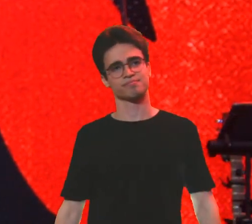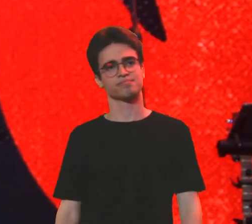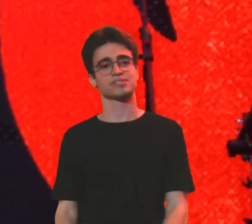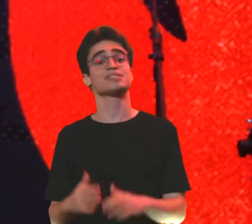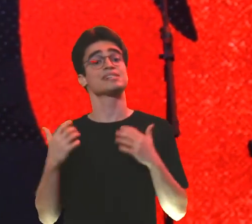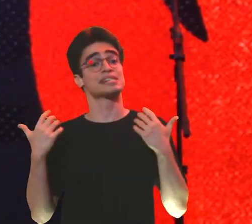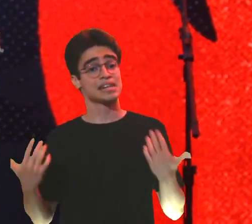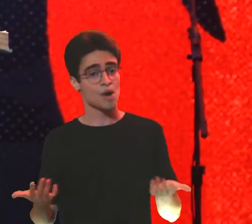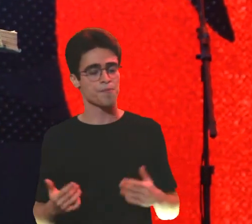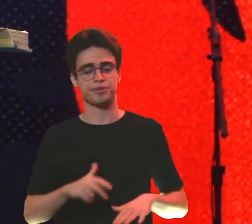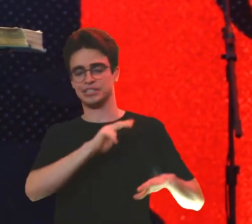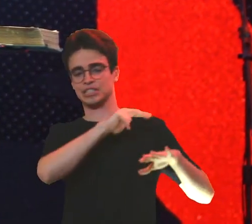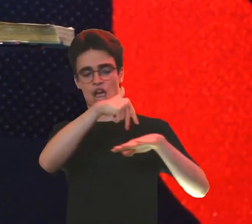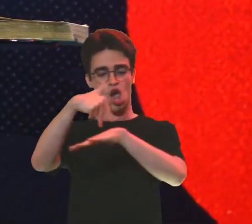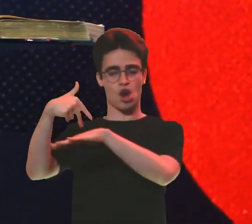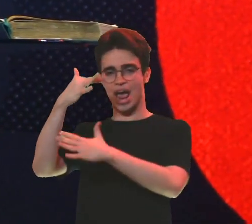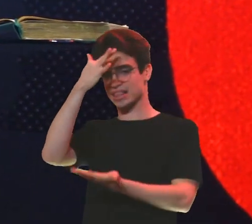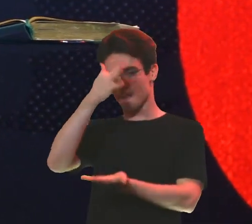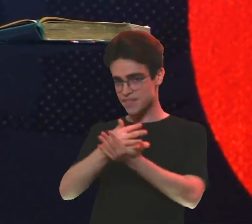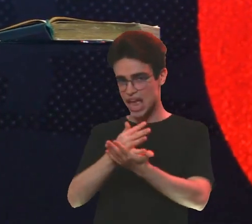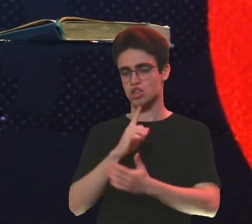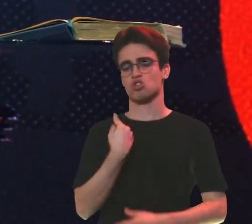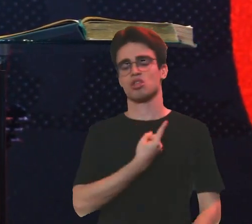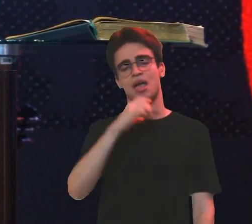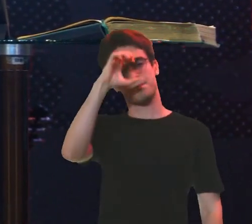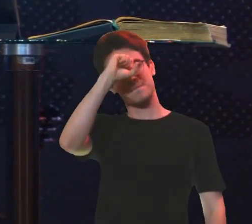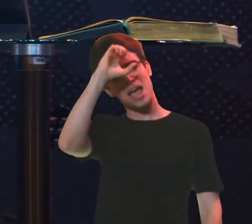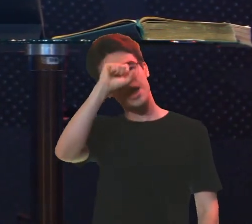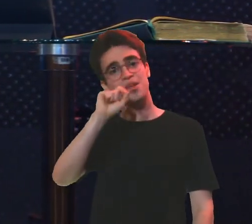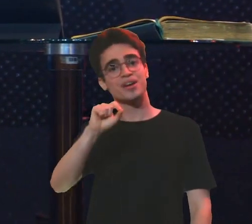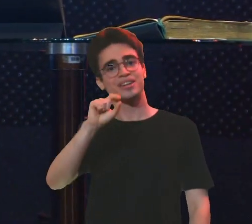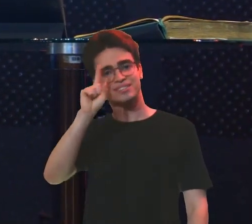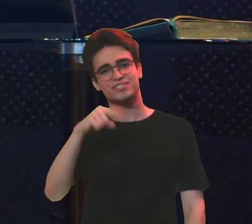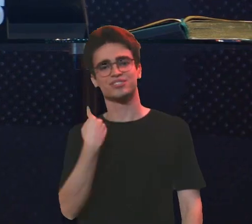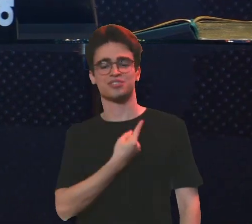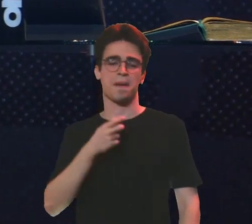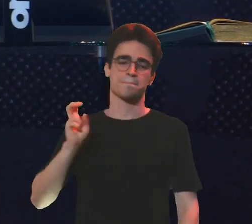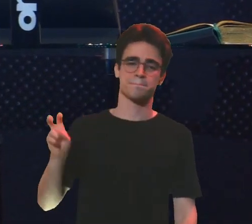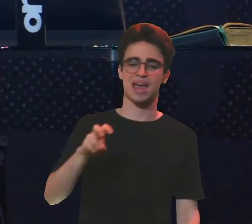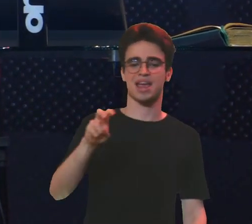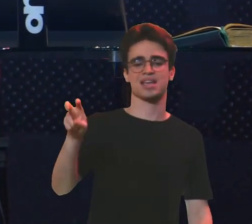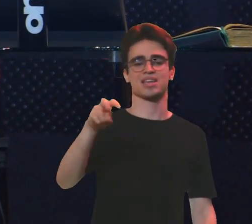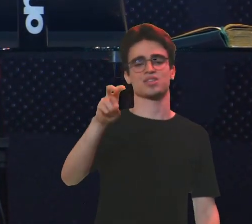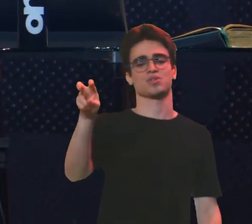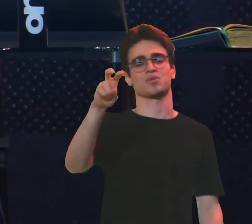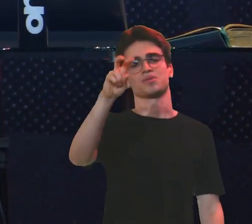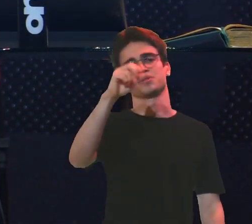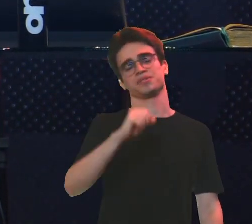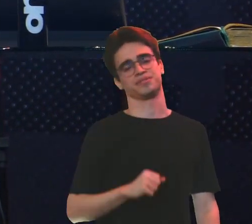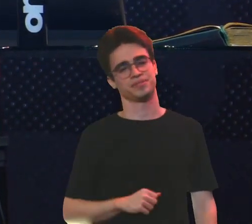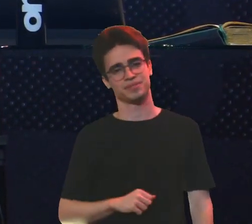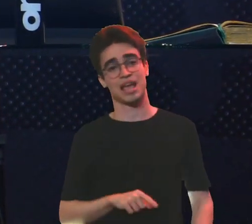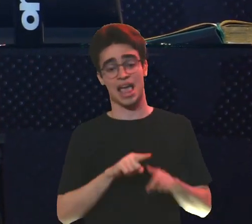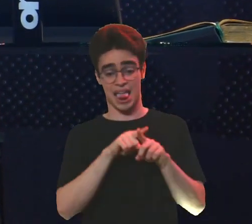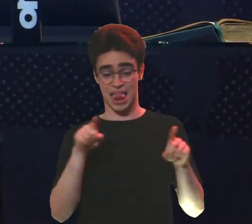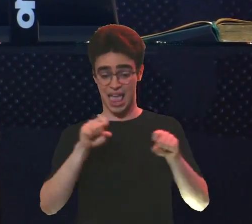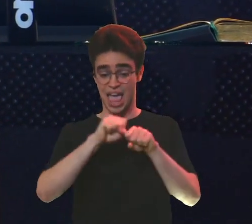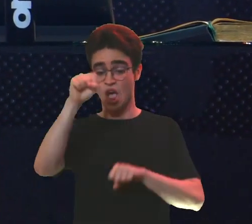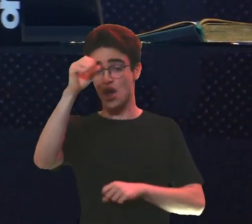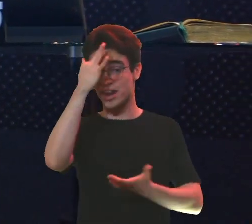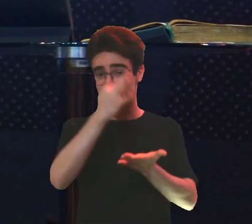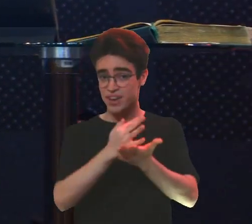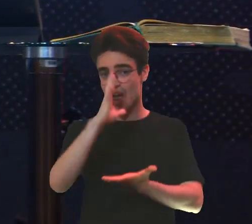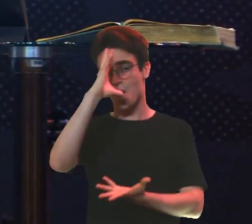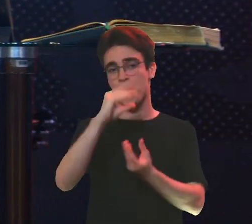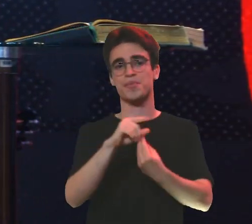com os heróis da fé a sermos peregrinos. Os heróis da fé entenderam, assim como os avivalistas, que eles eram